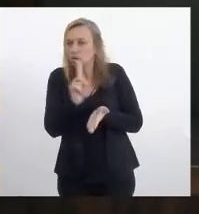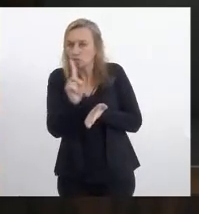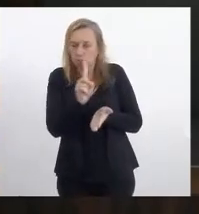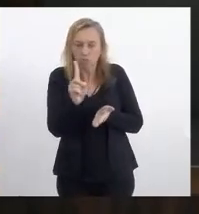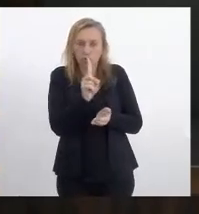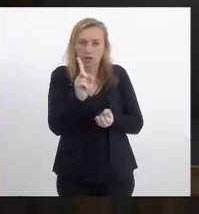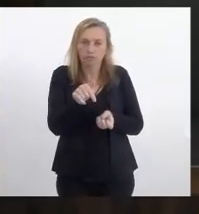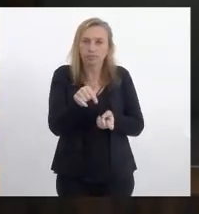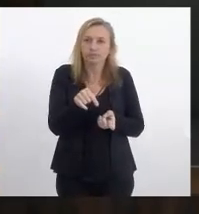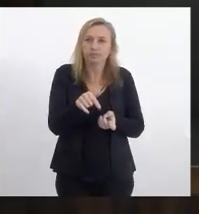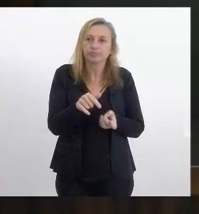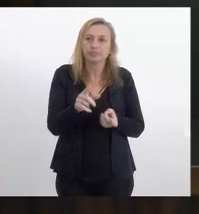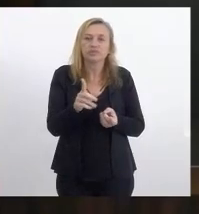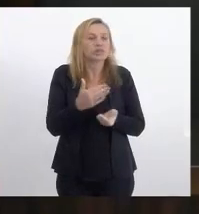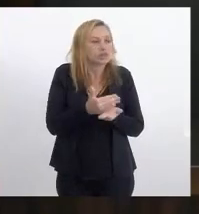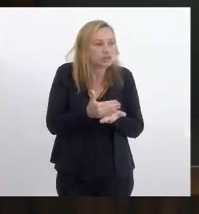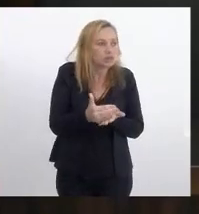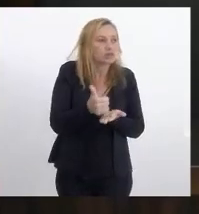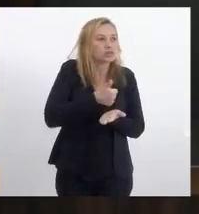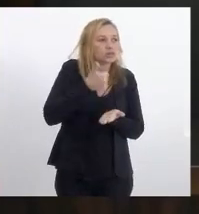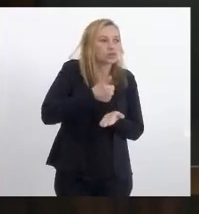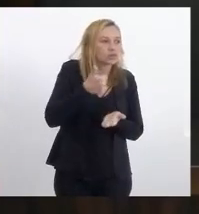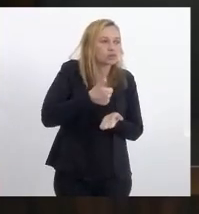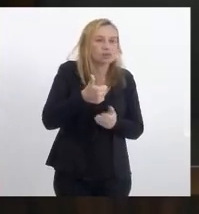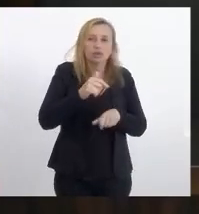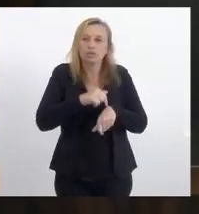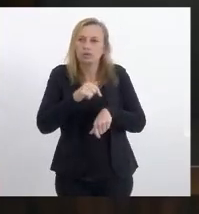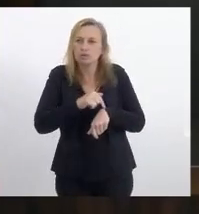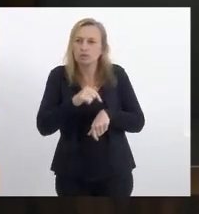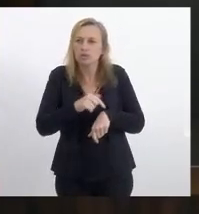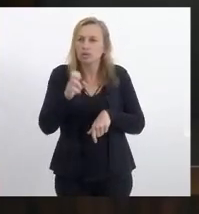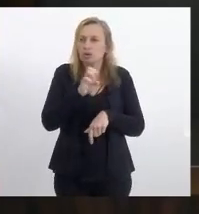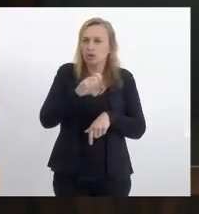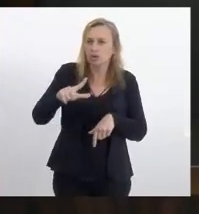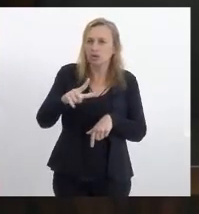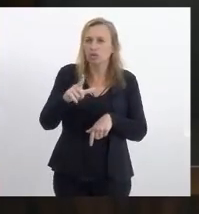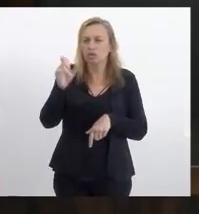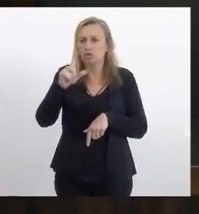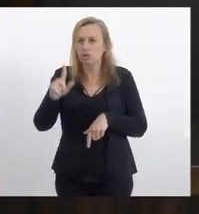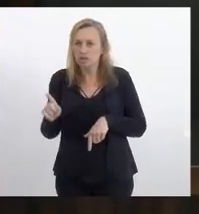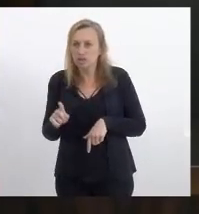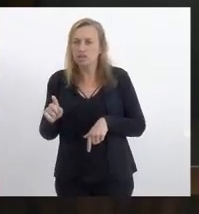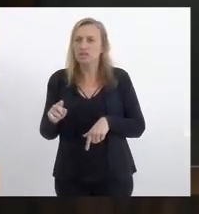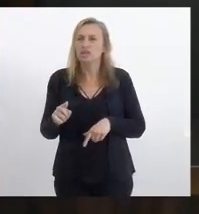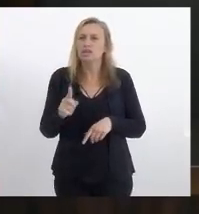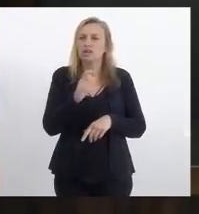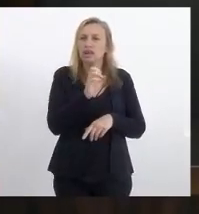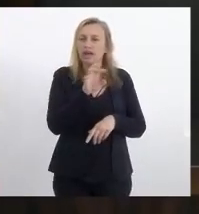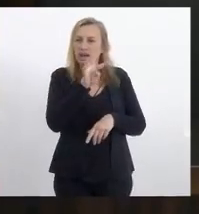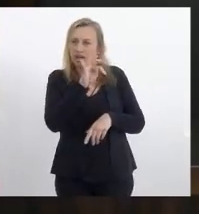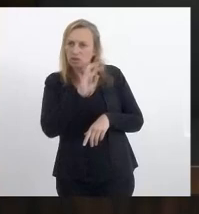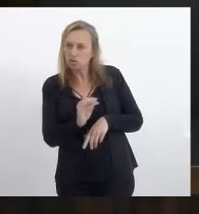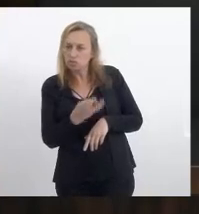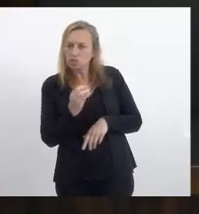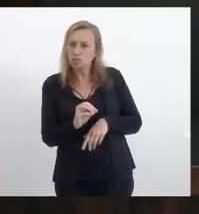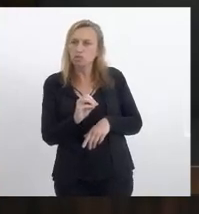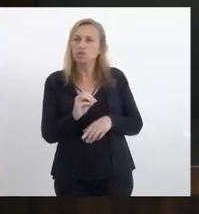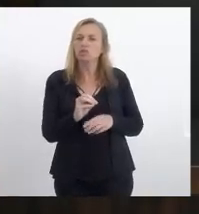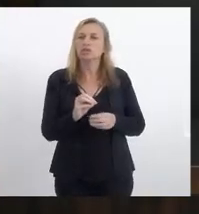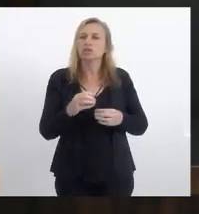não é isso Desde o Primeiro Momento secretário Coronel Luiz Henrique o Coronel Leandro se se